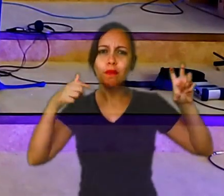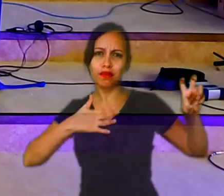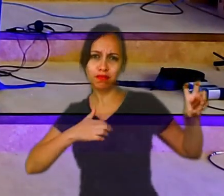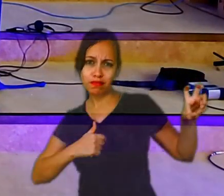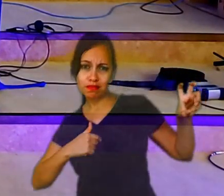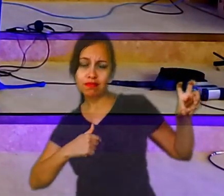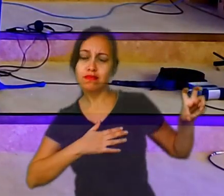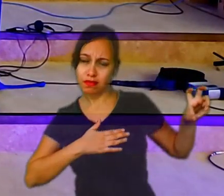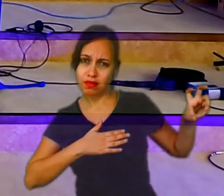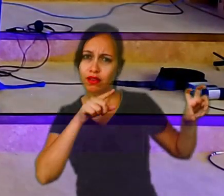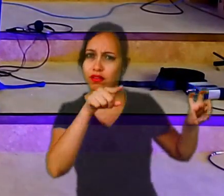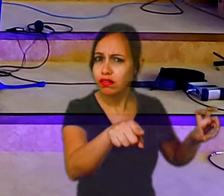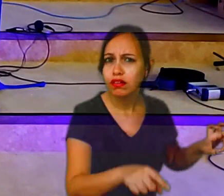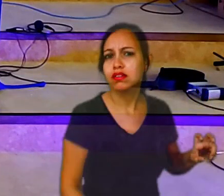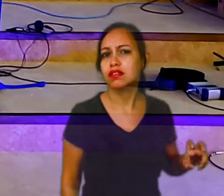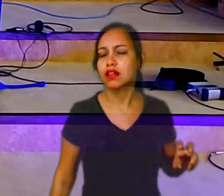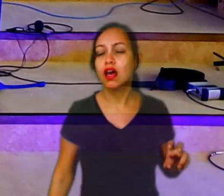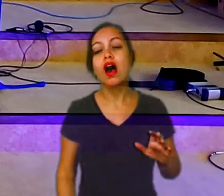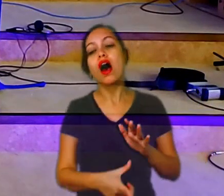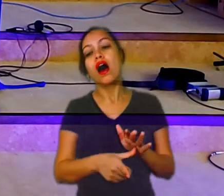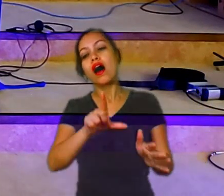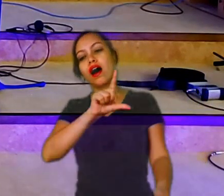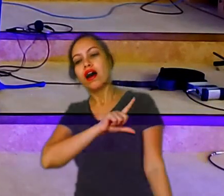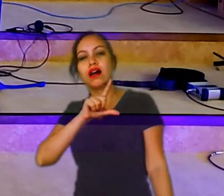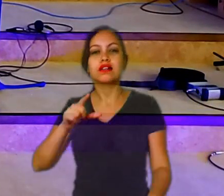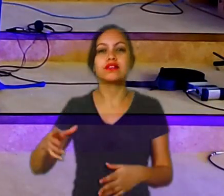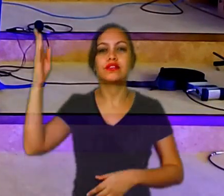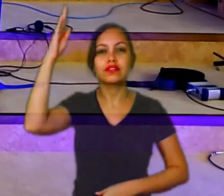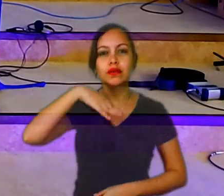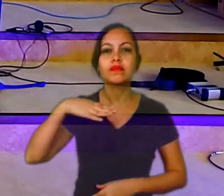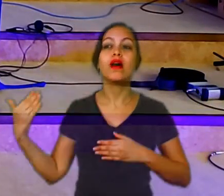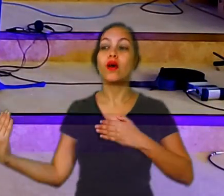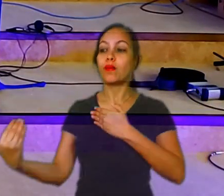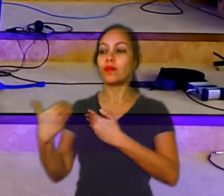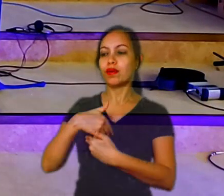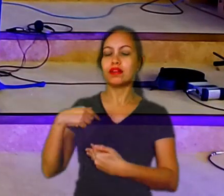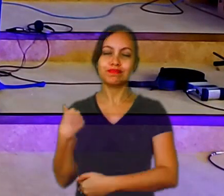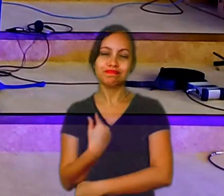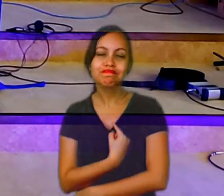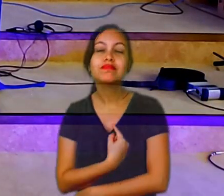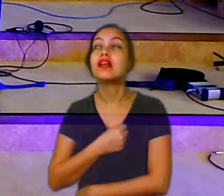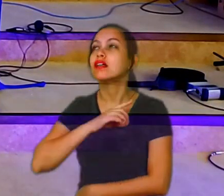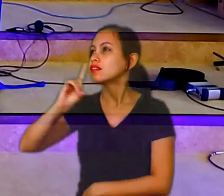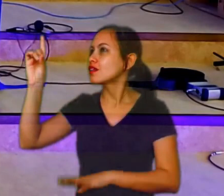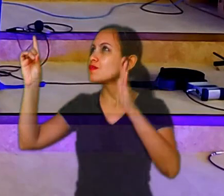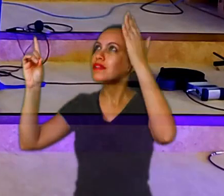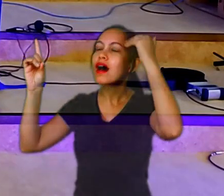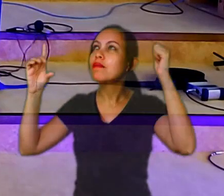de você. Antes que o perigo, antes que o mal chegue a nós, ele já sabe